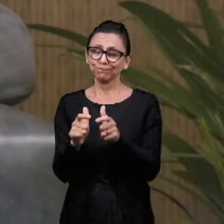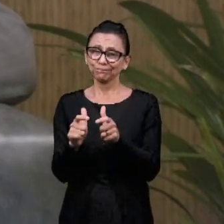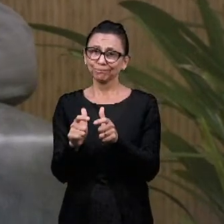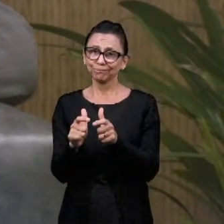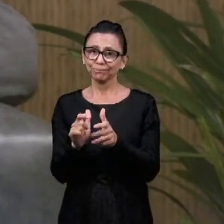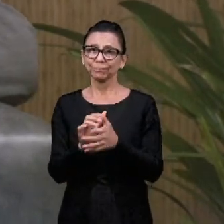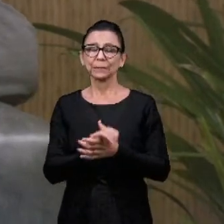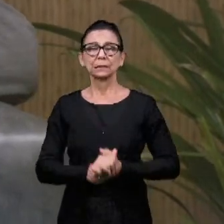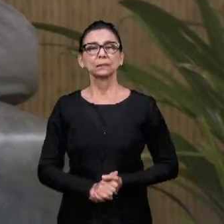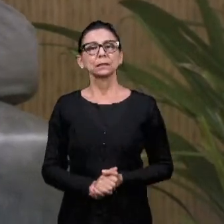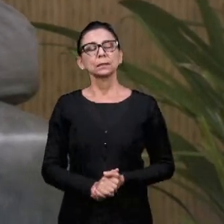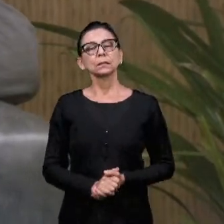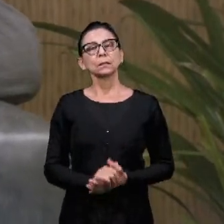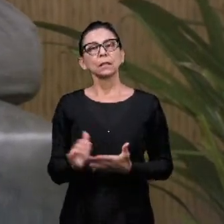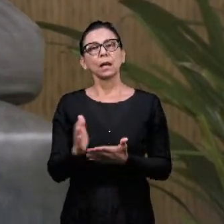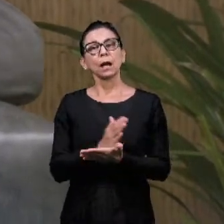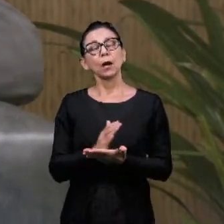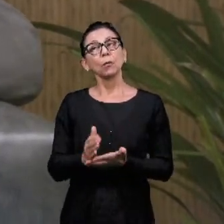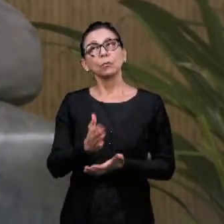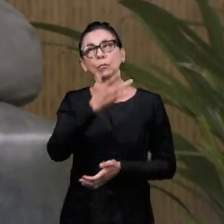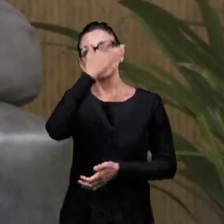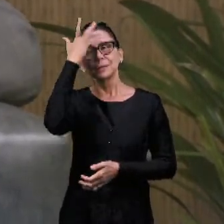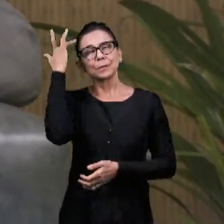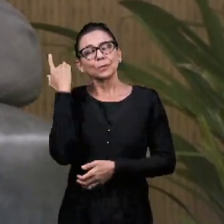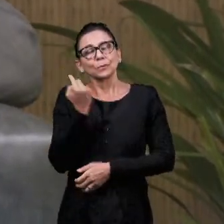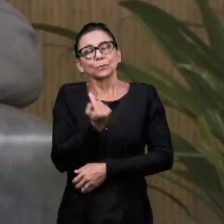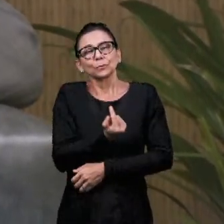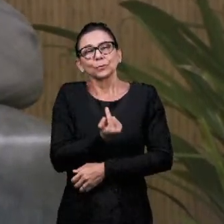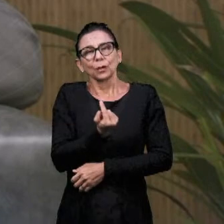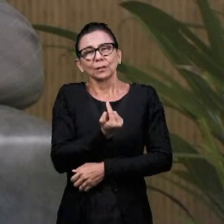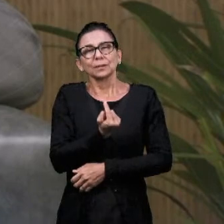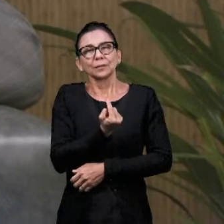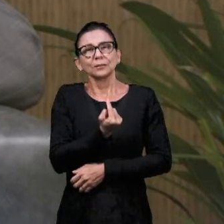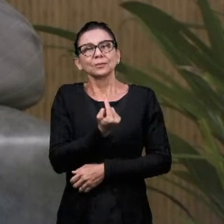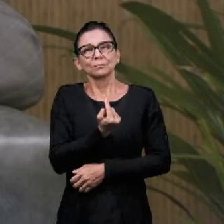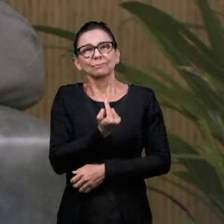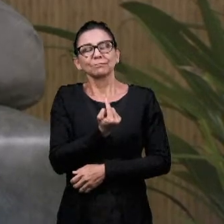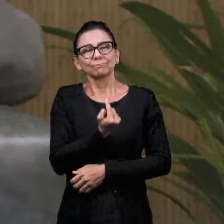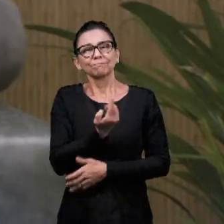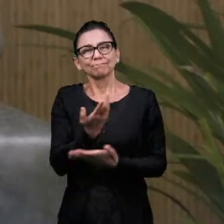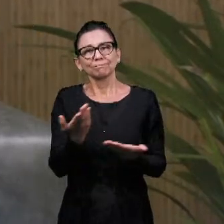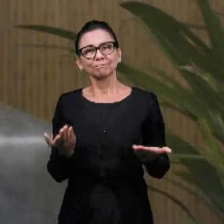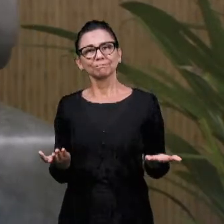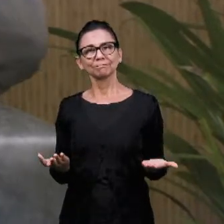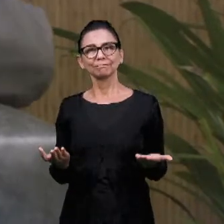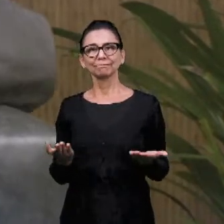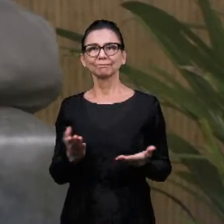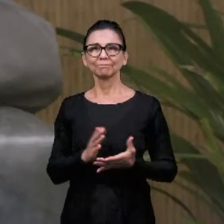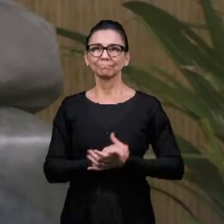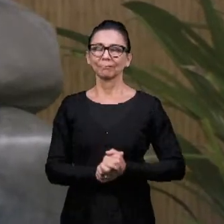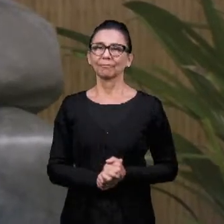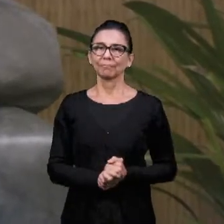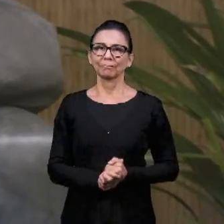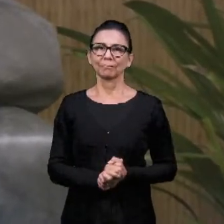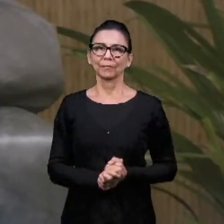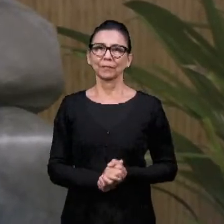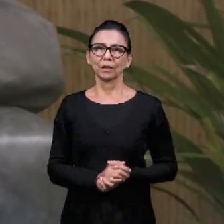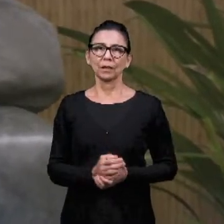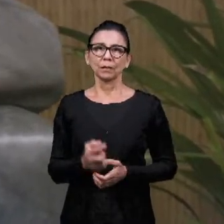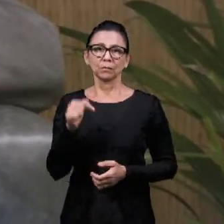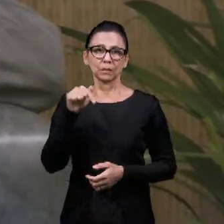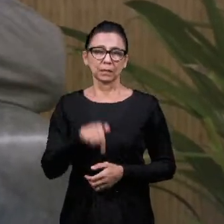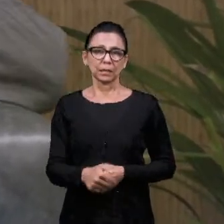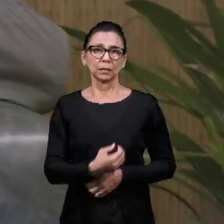alguns estão aparentemente sozinhos, não é? Que vão estar junto conosco nesta noite, não é?